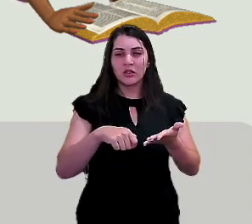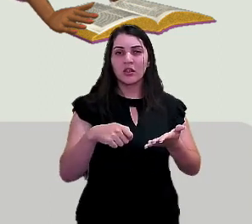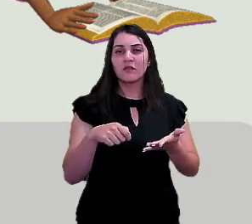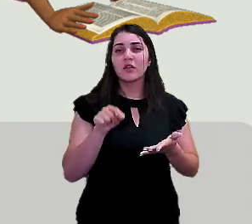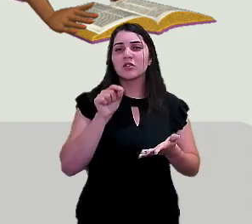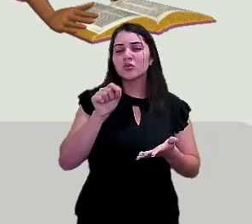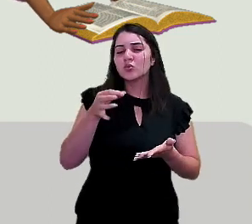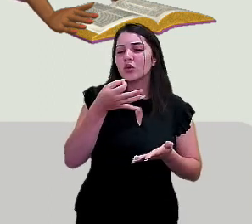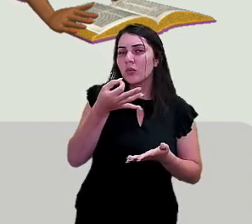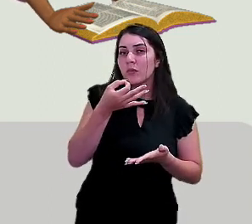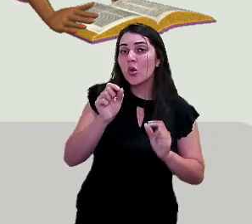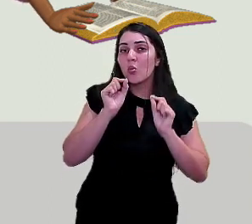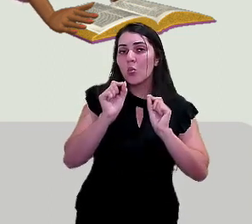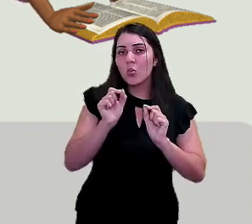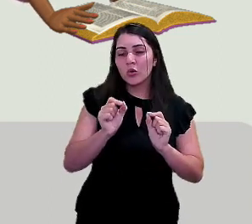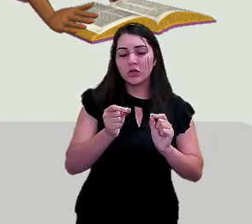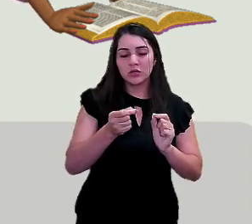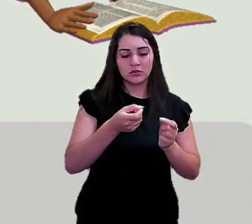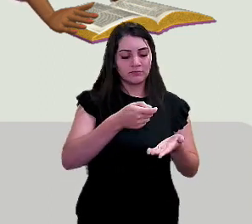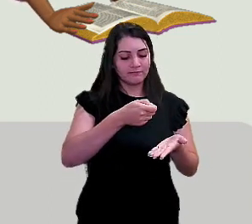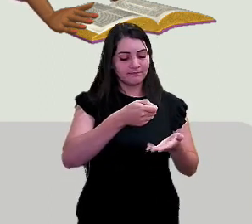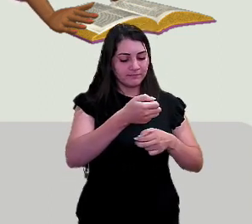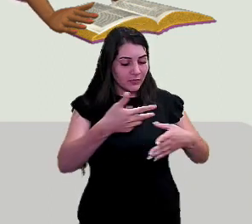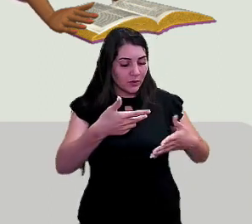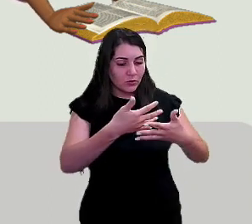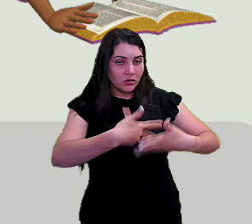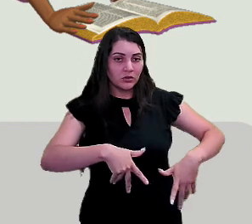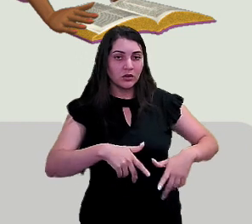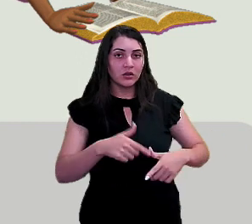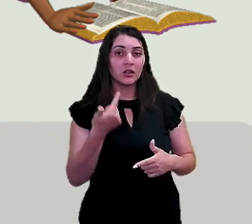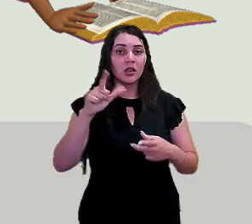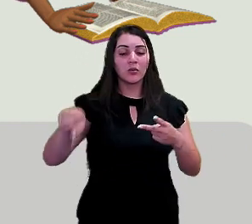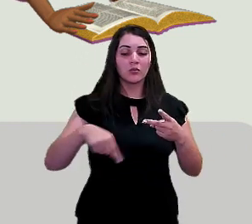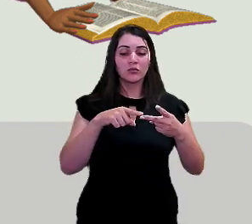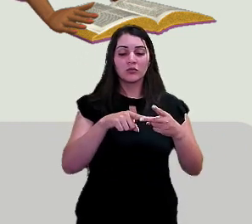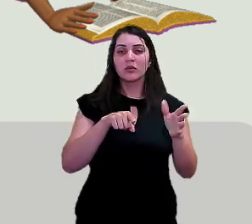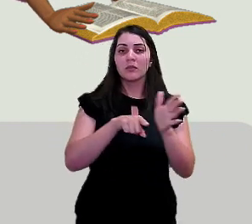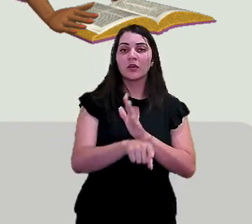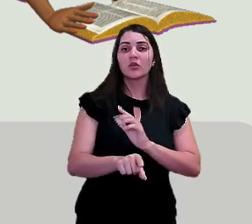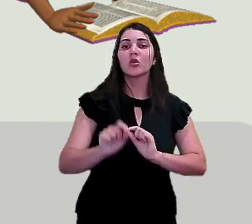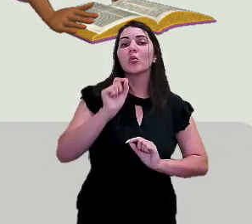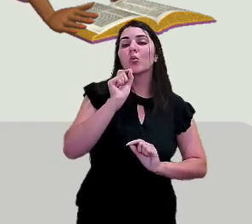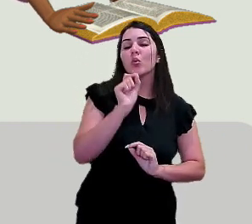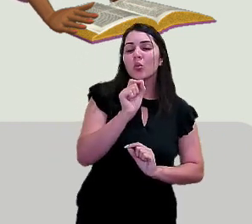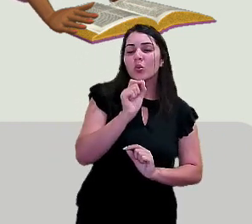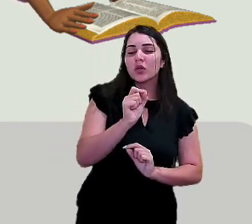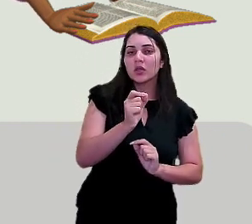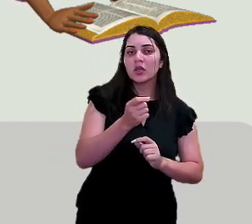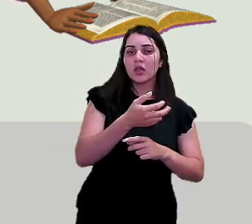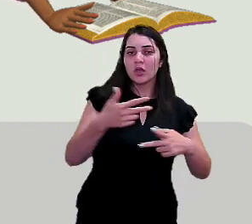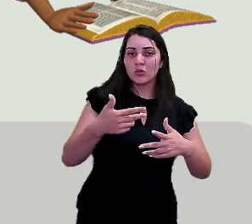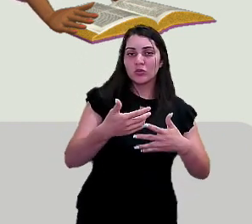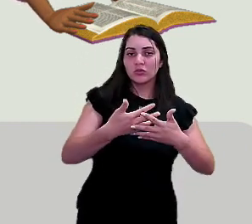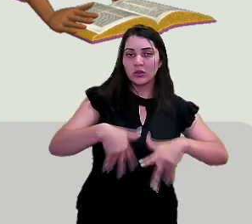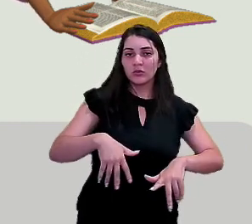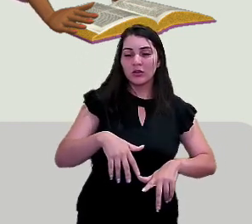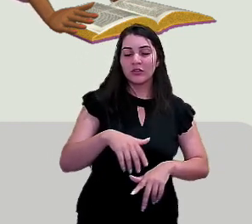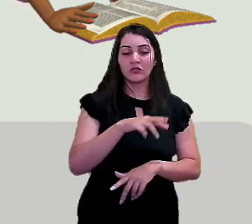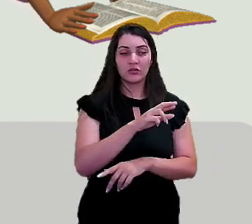palavras o que são recursos naturais. E a outra questão é: o que são recursos naturais renováveis e não